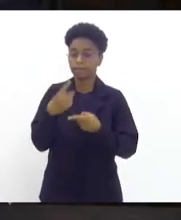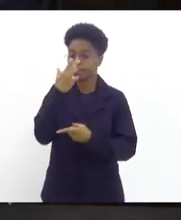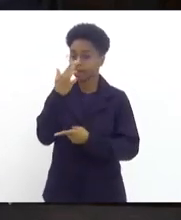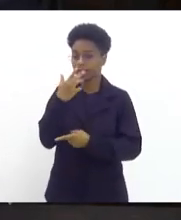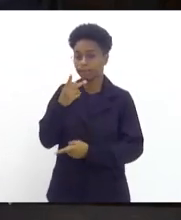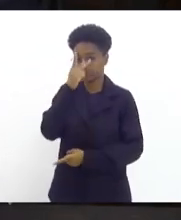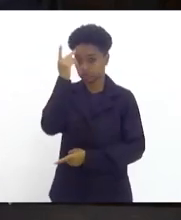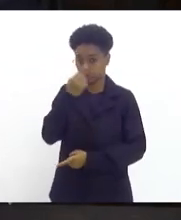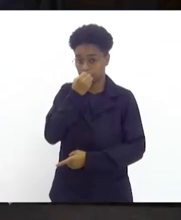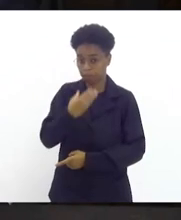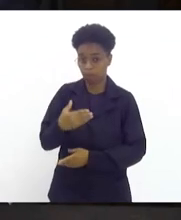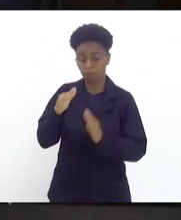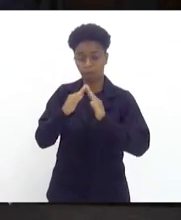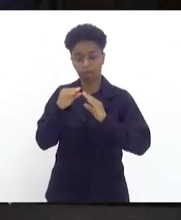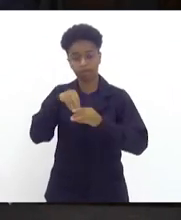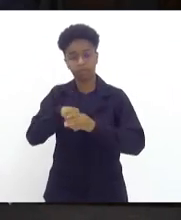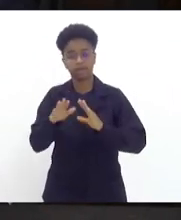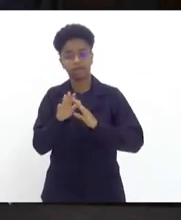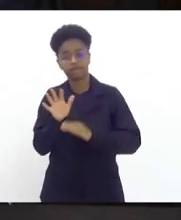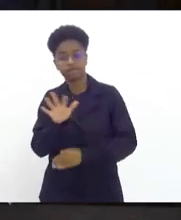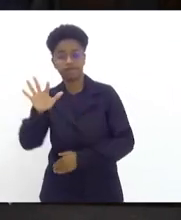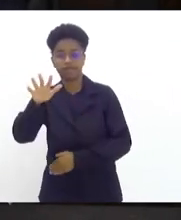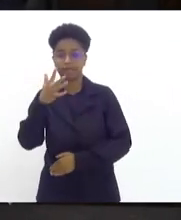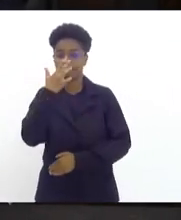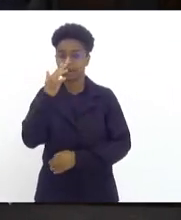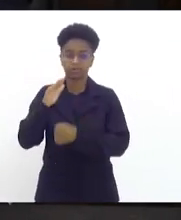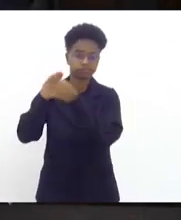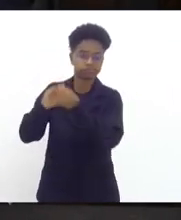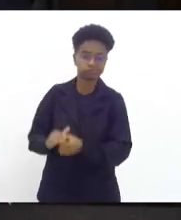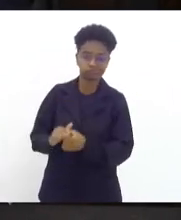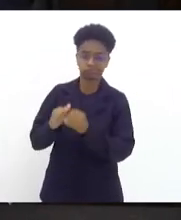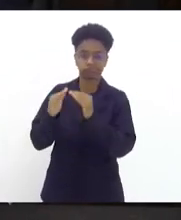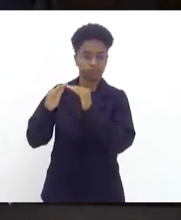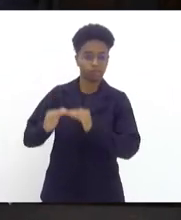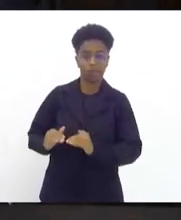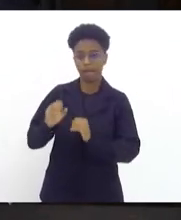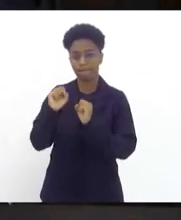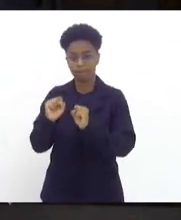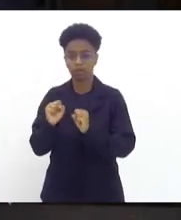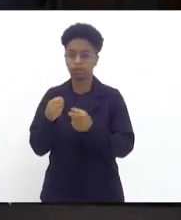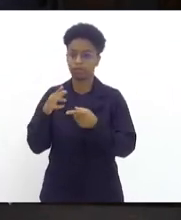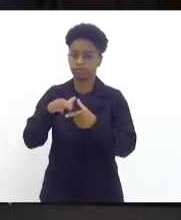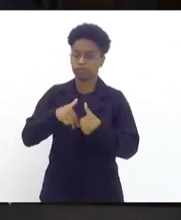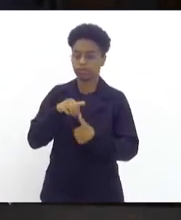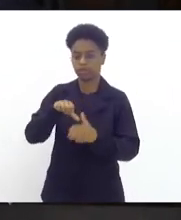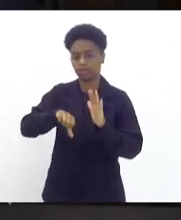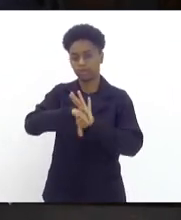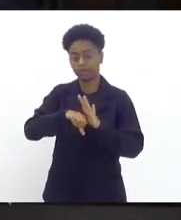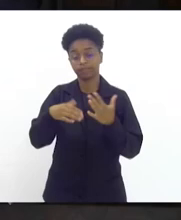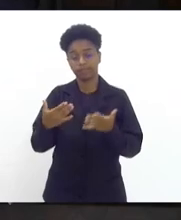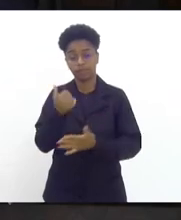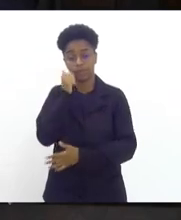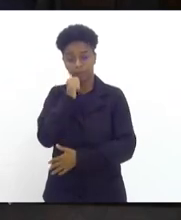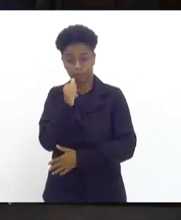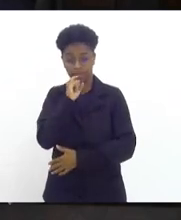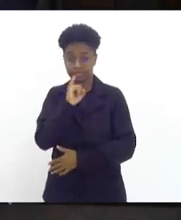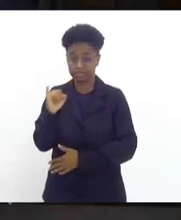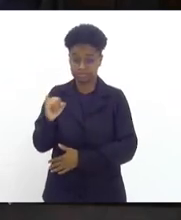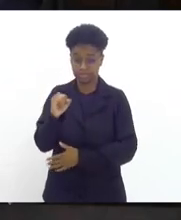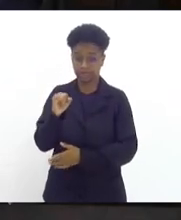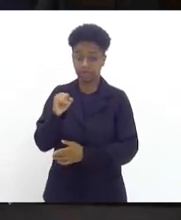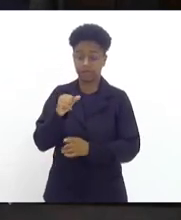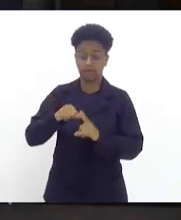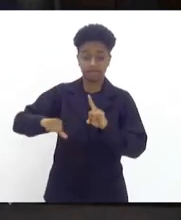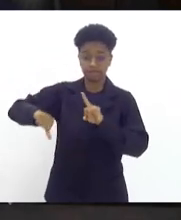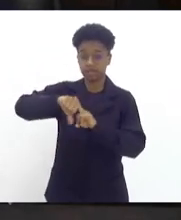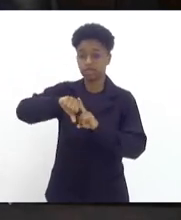bem que morassem na favelas tenham a obrigação de serem subjugadas pelo crime ou seja uma mulher que está sendo vítima do